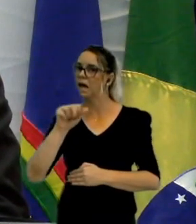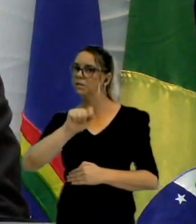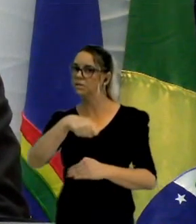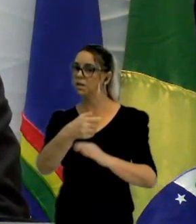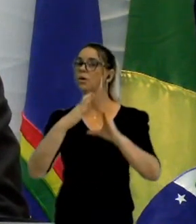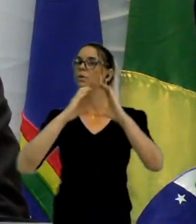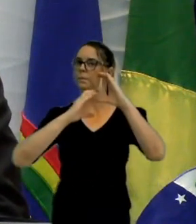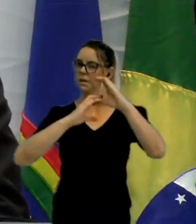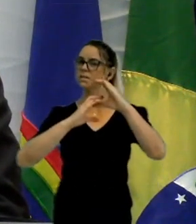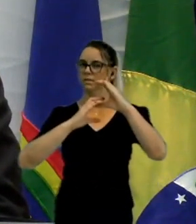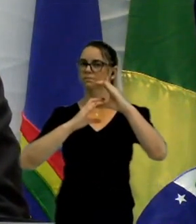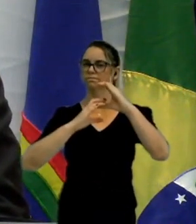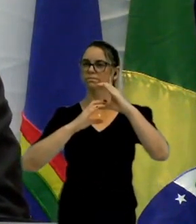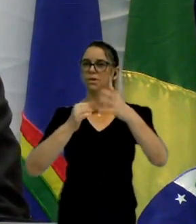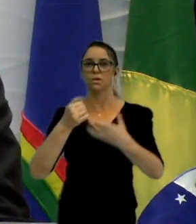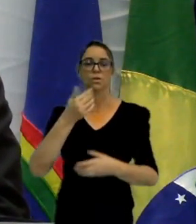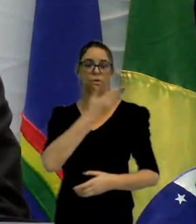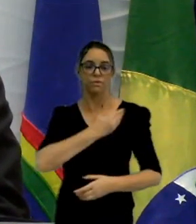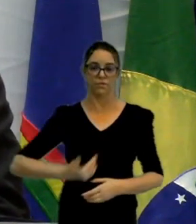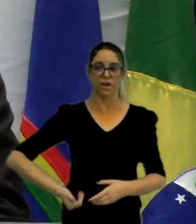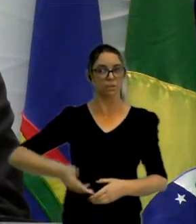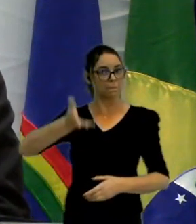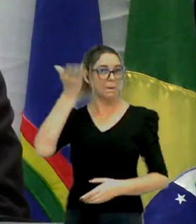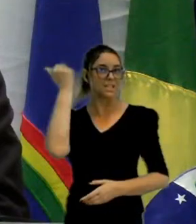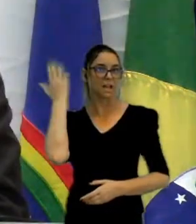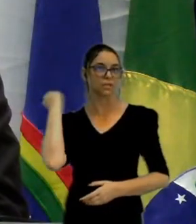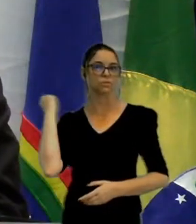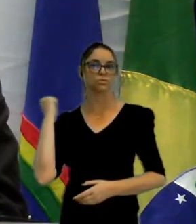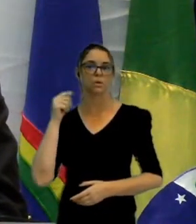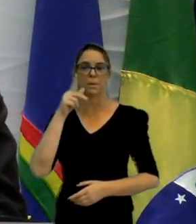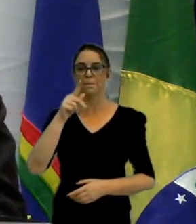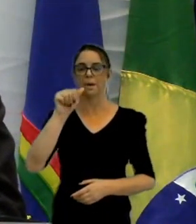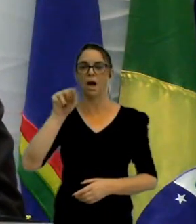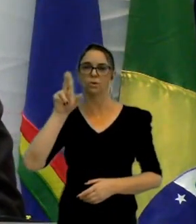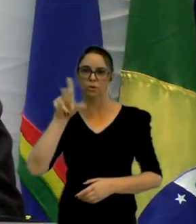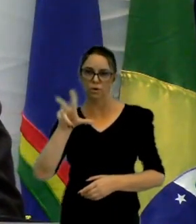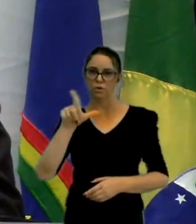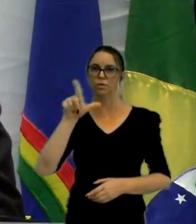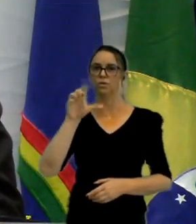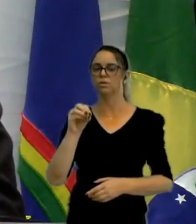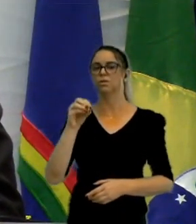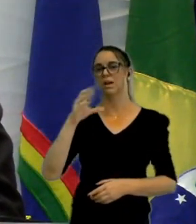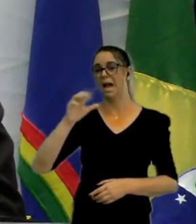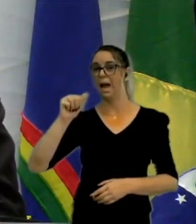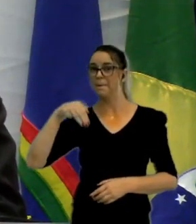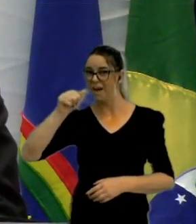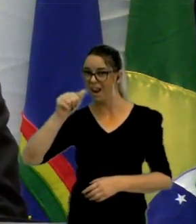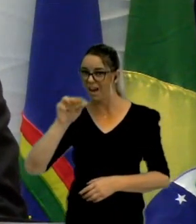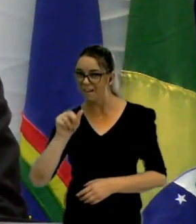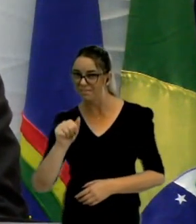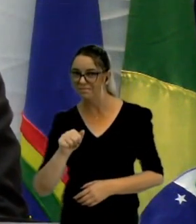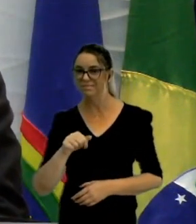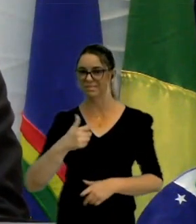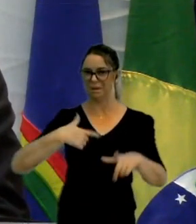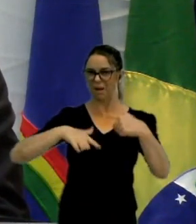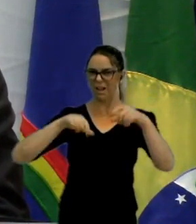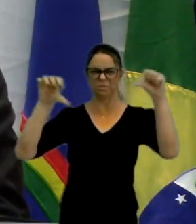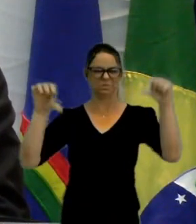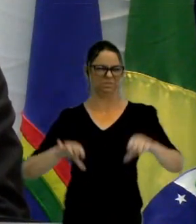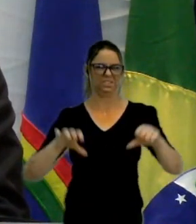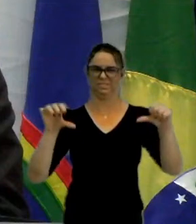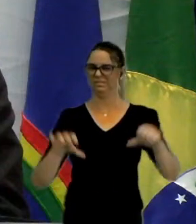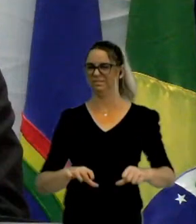a Compesa, no governo passado de Paulo Câmara, prestou um serviço terrível para a nossa população,